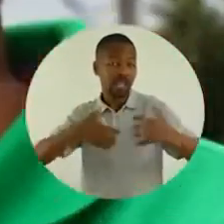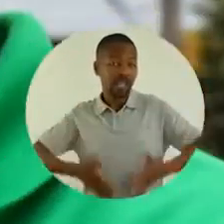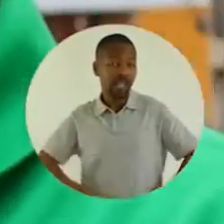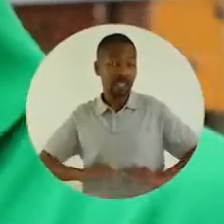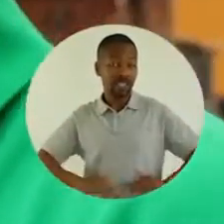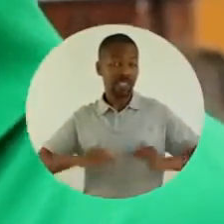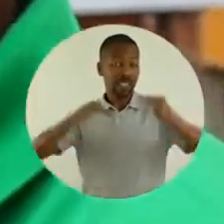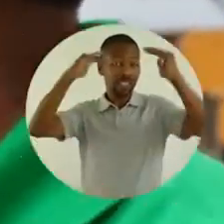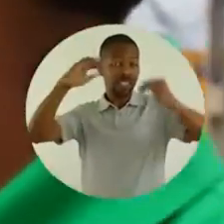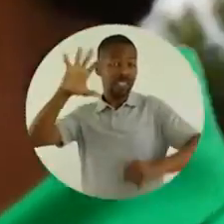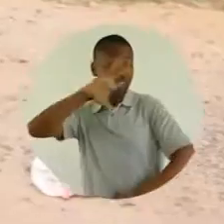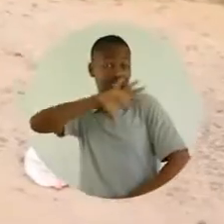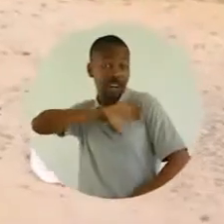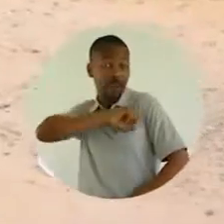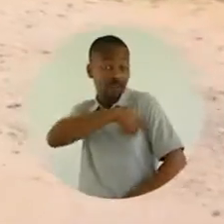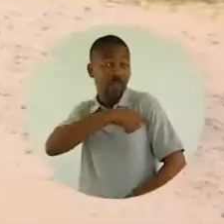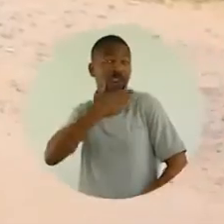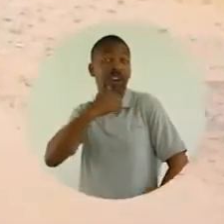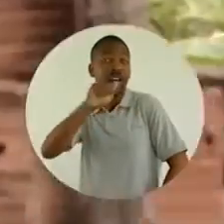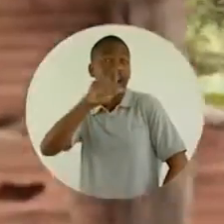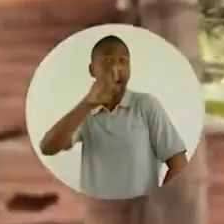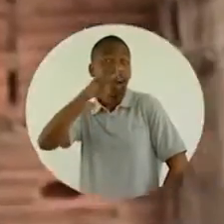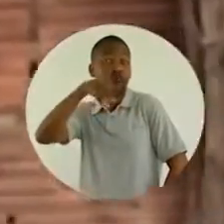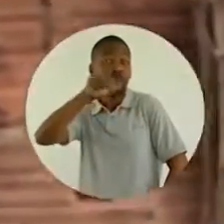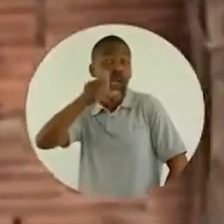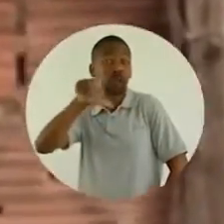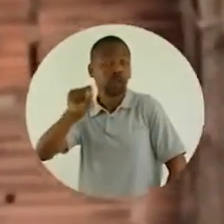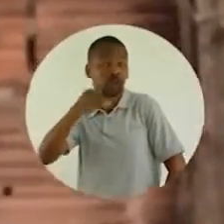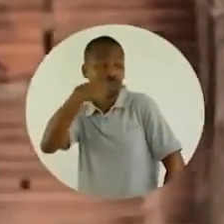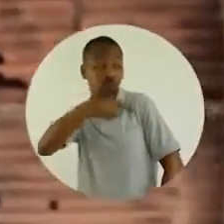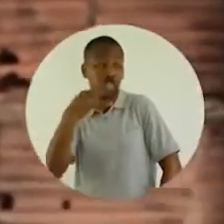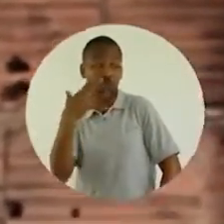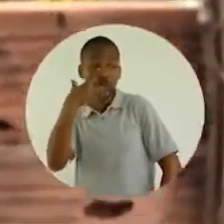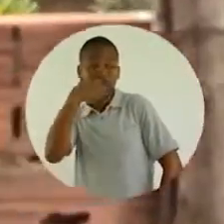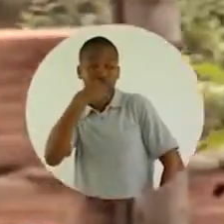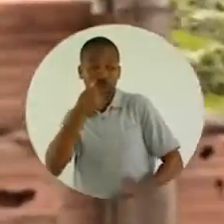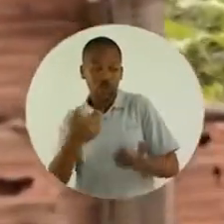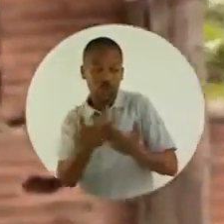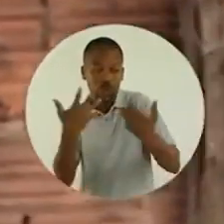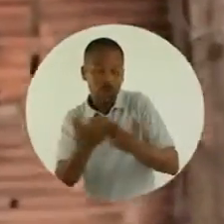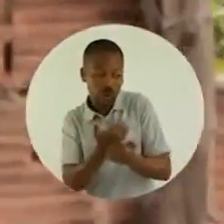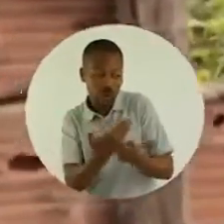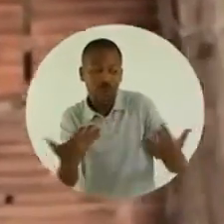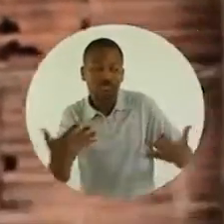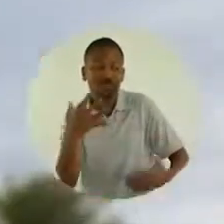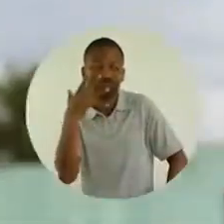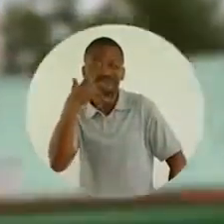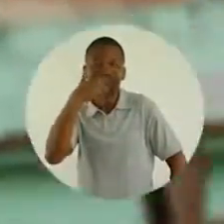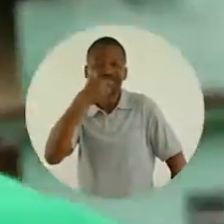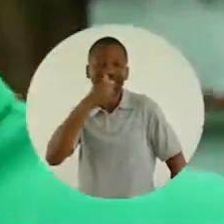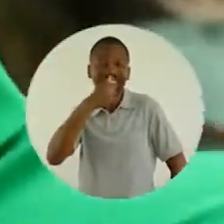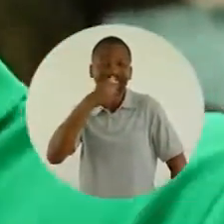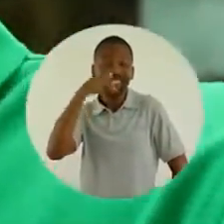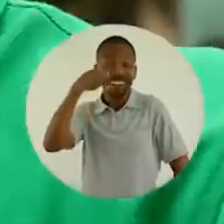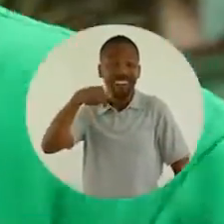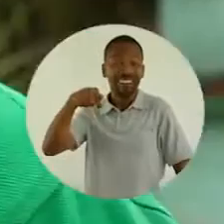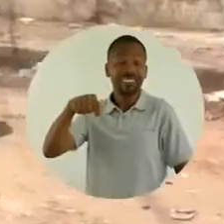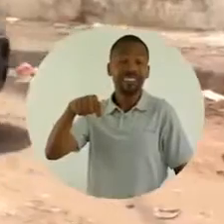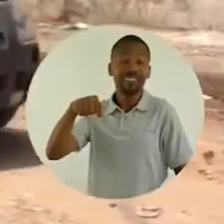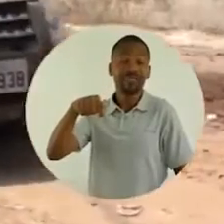que cresci, que eu amo. Seu Armando, tá bonita essa horta, hein? Tá bonita, hein?